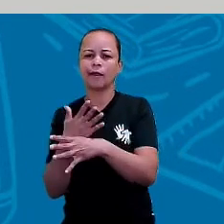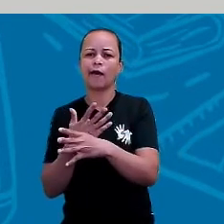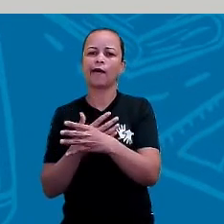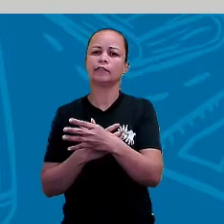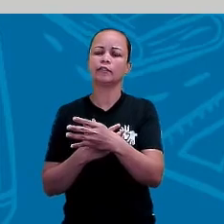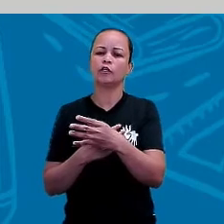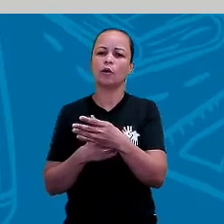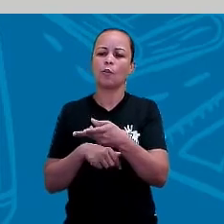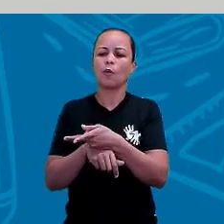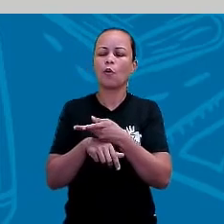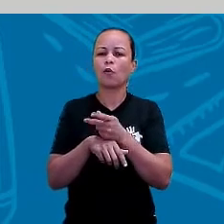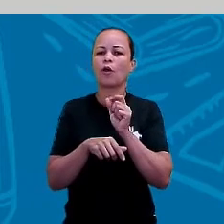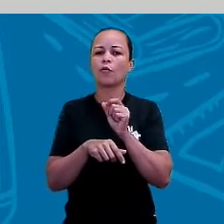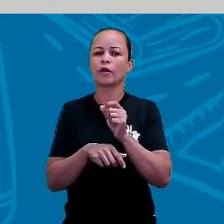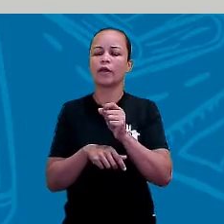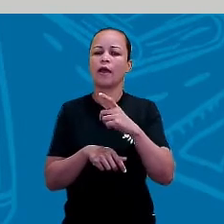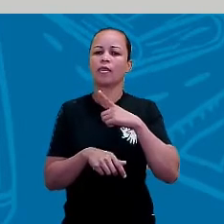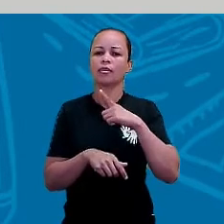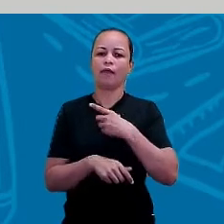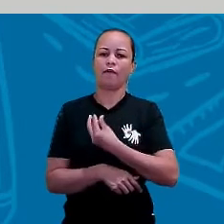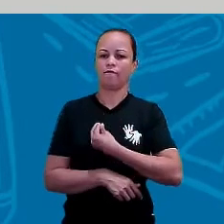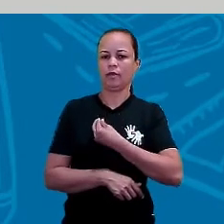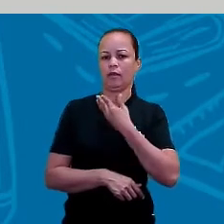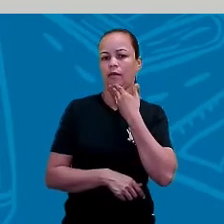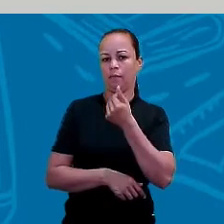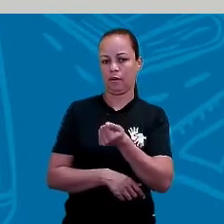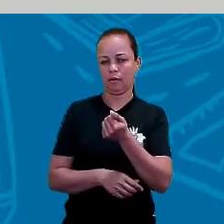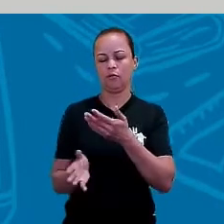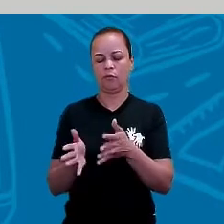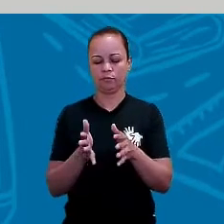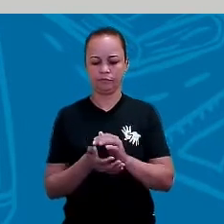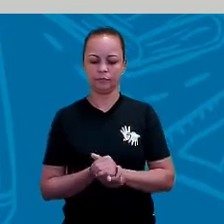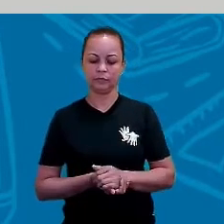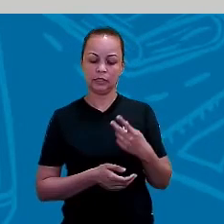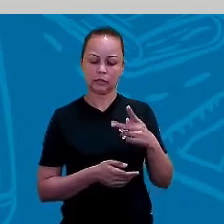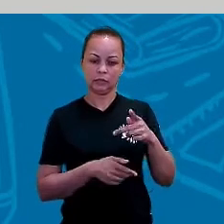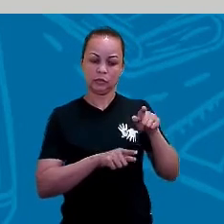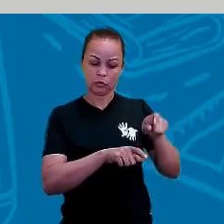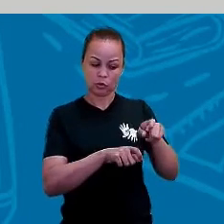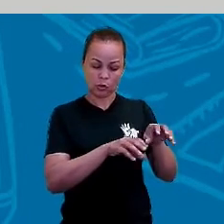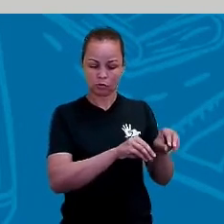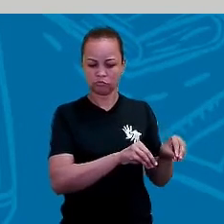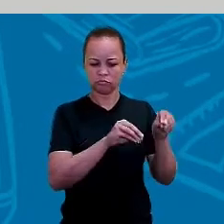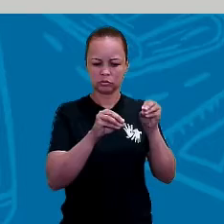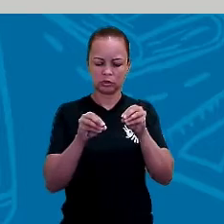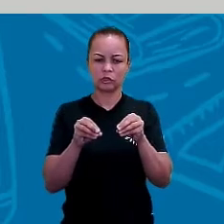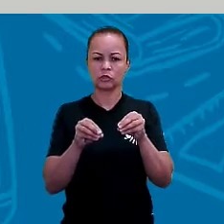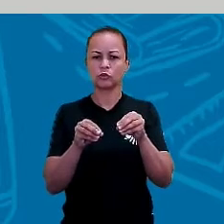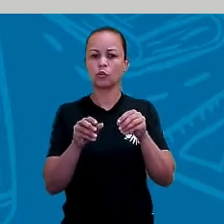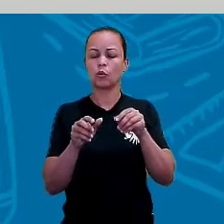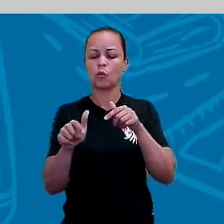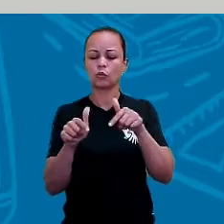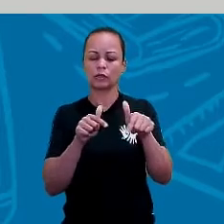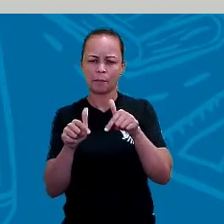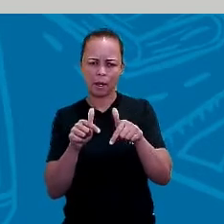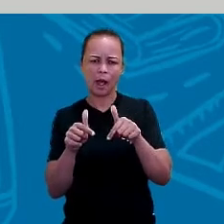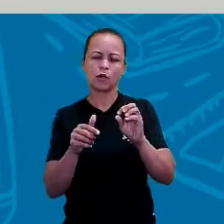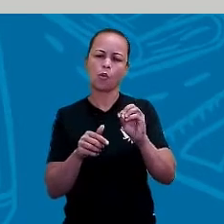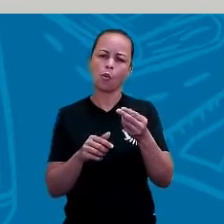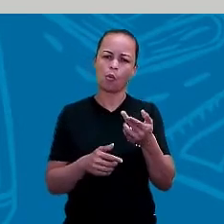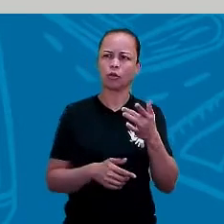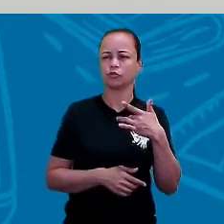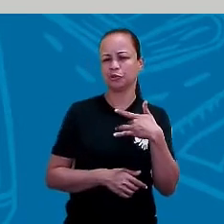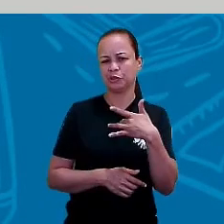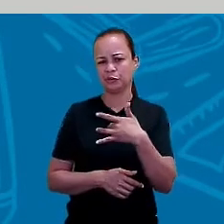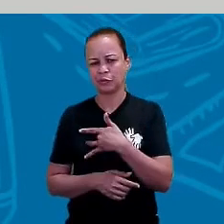é bastante comum em Vitória de Santo Antão, tanto para as pessoas que saem do seu local em busca do trabalho melhor, ou tanto questão de